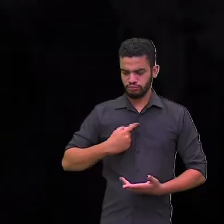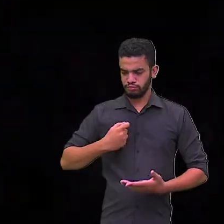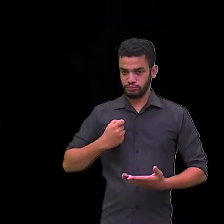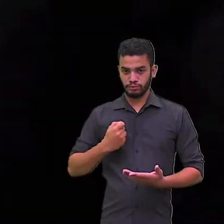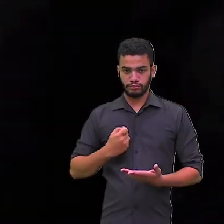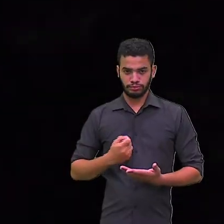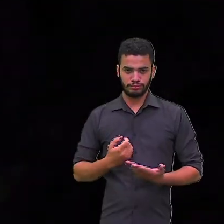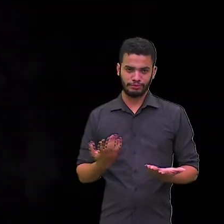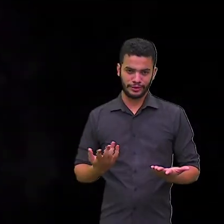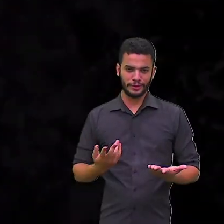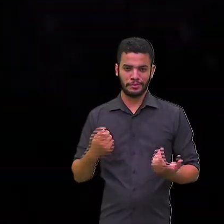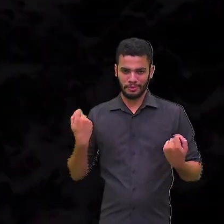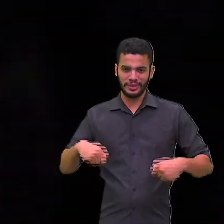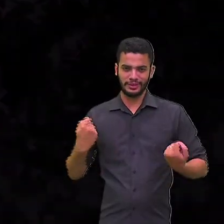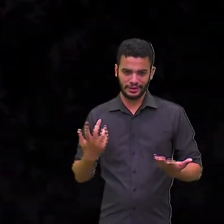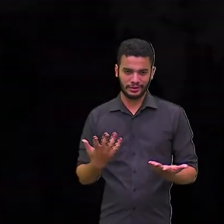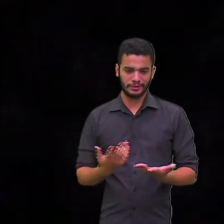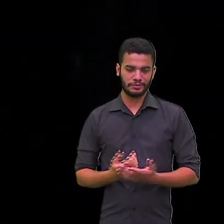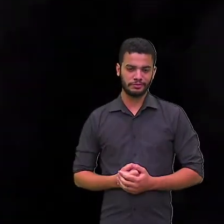ninguém.